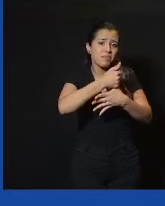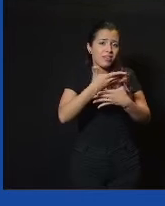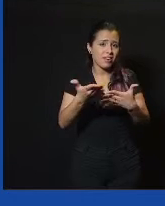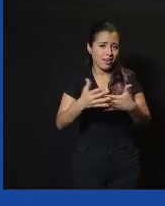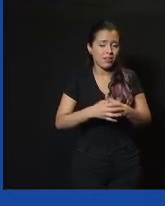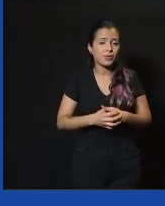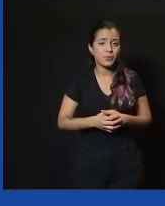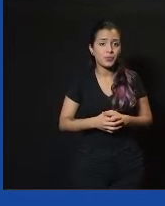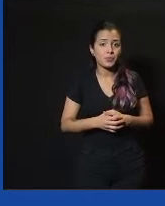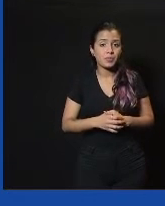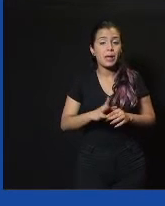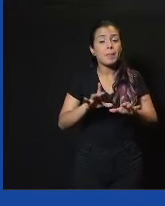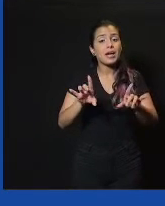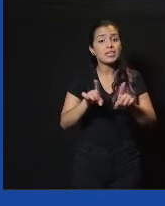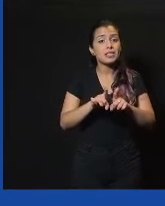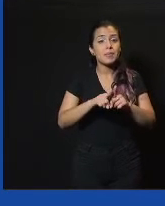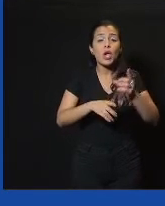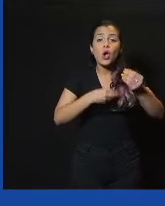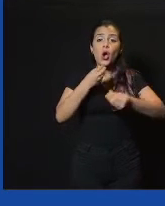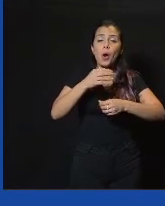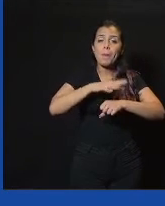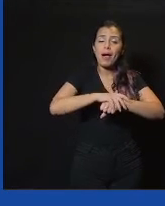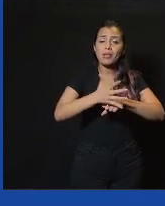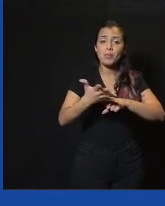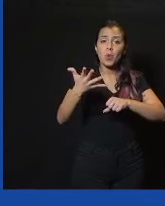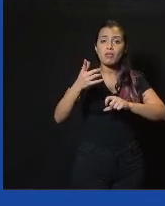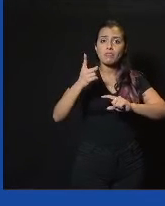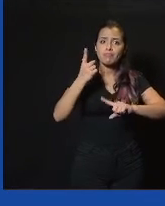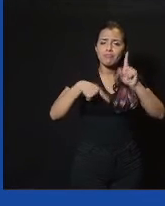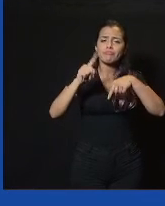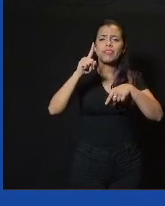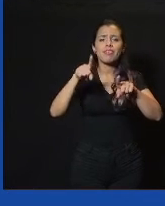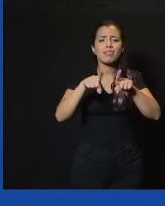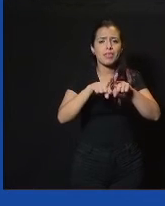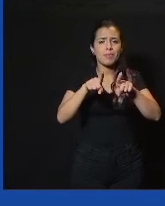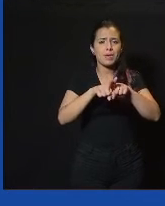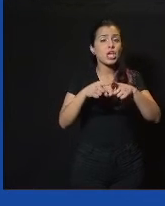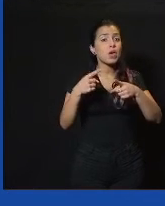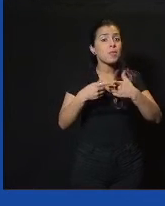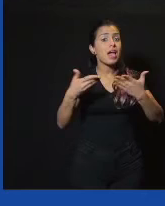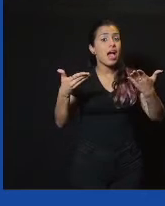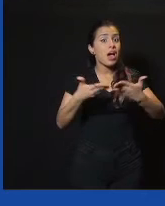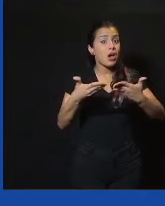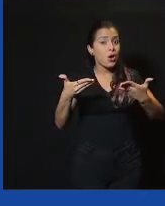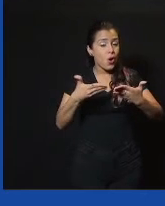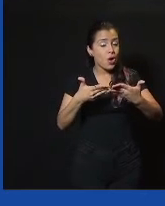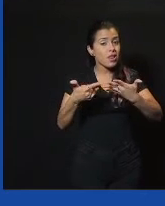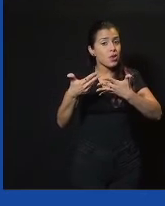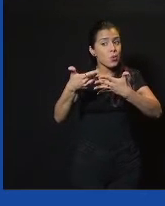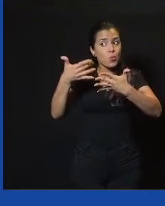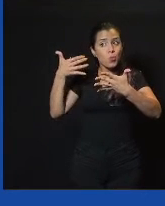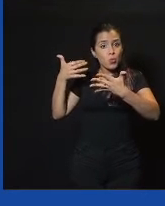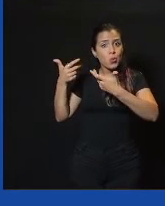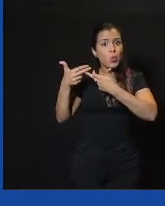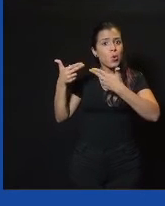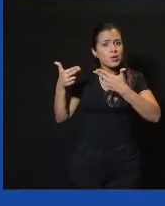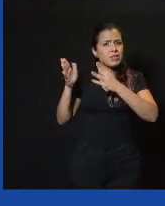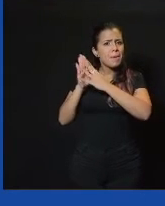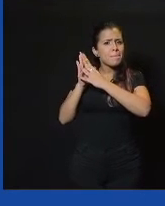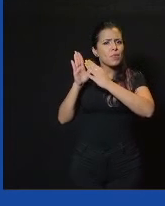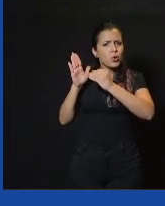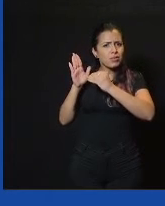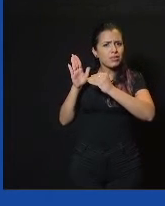radicalização da democracia. E aí modelos antigos voltam a ganhar corpo, ainda mais na eleição municipal. Modelos como o do